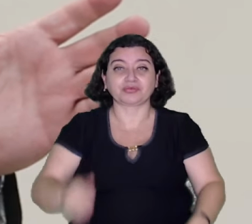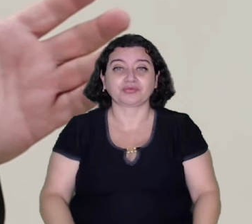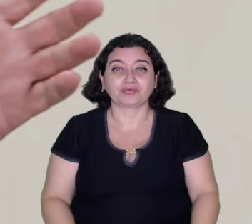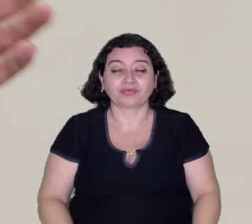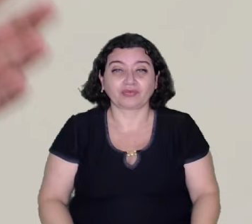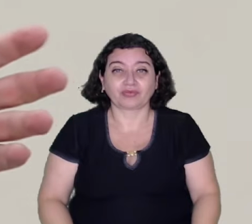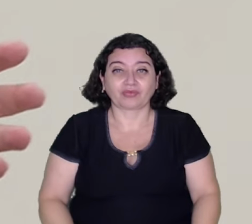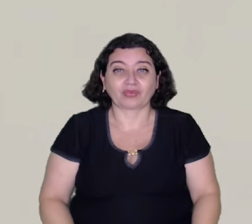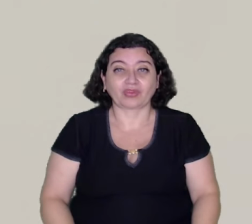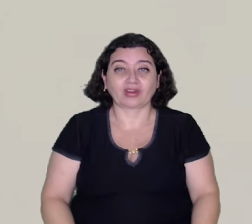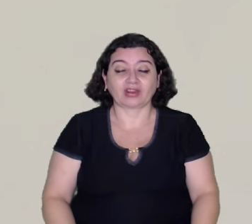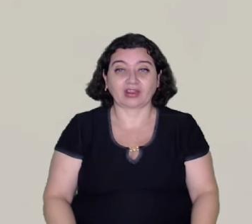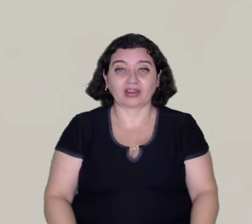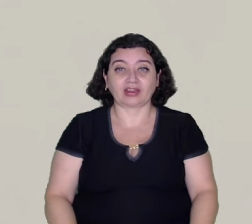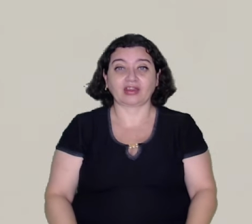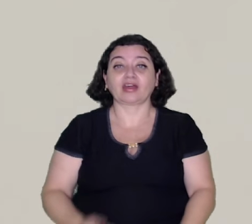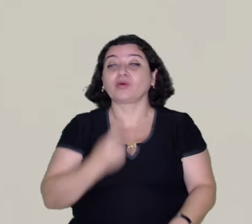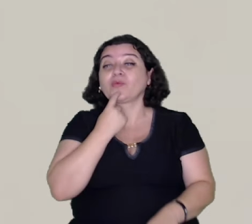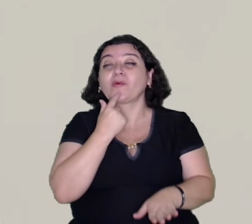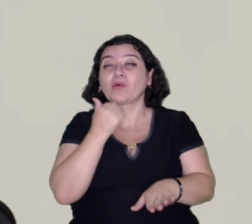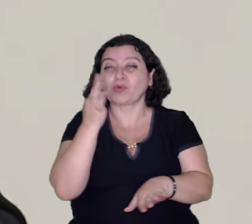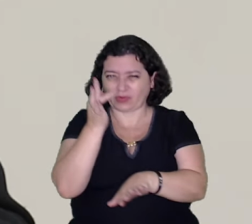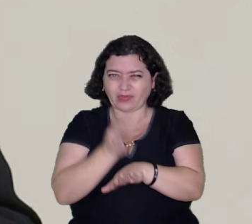um feriado